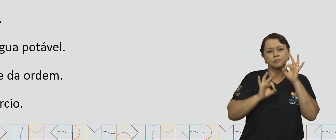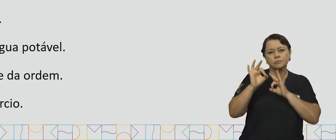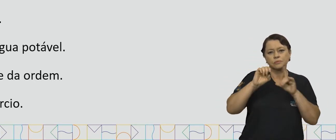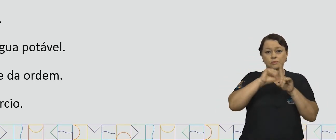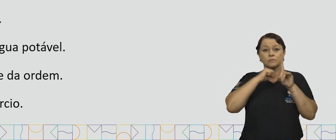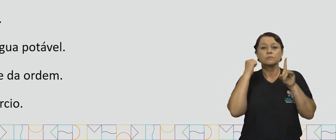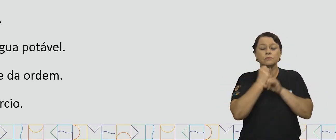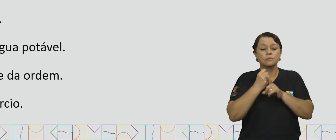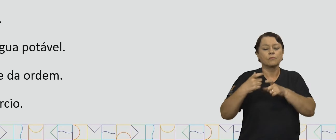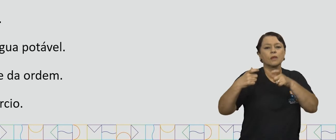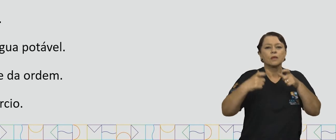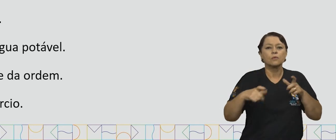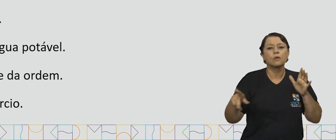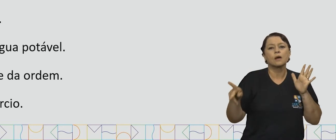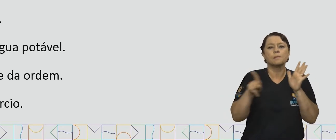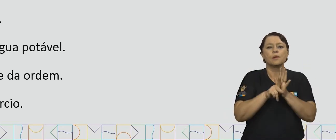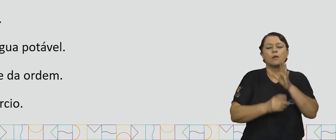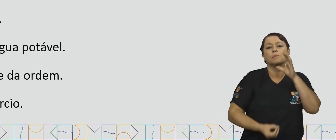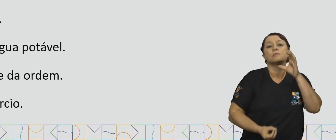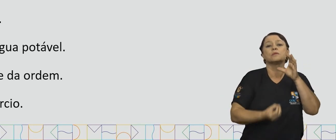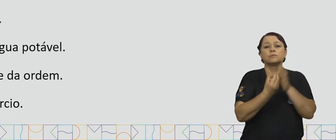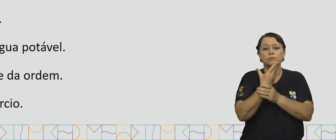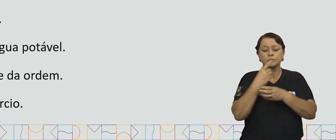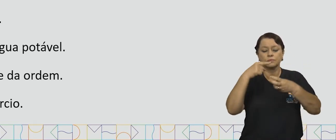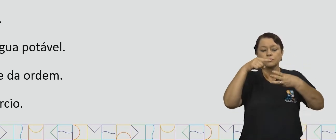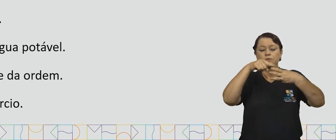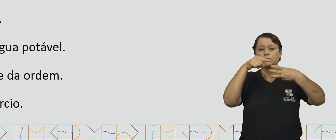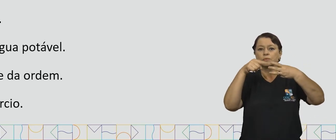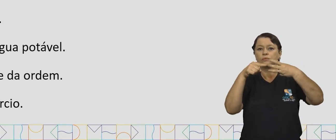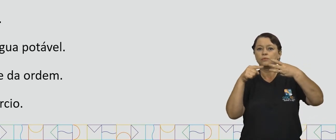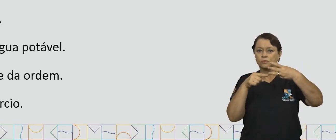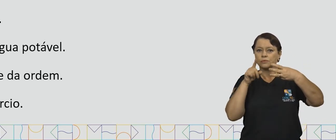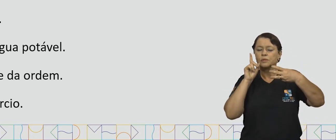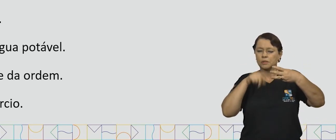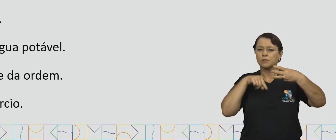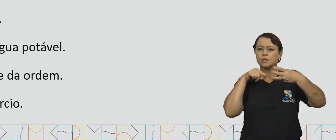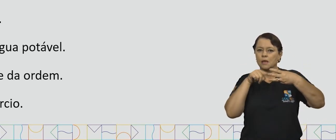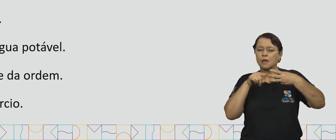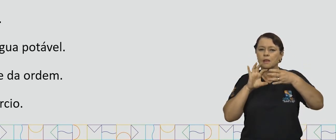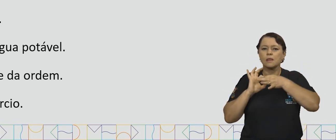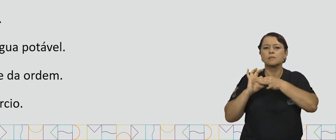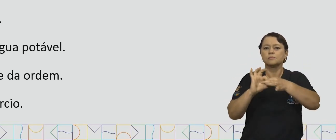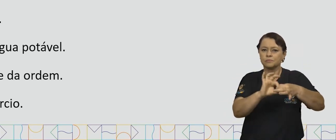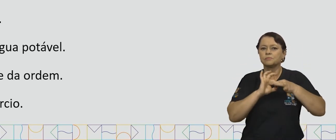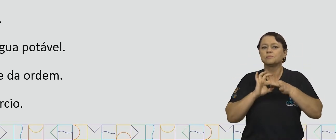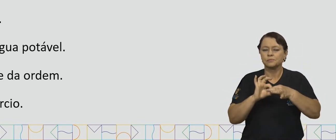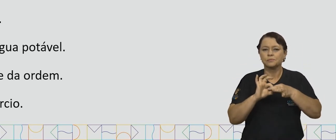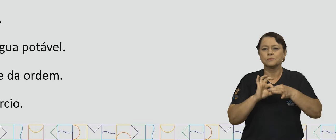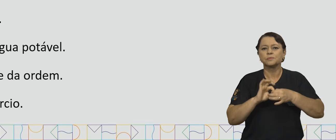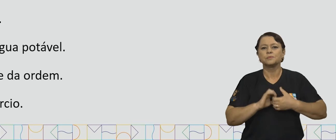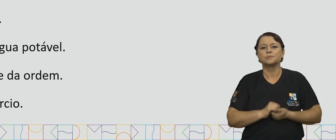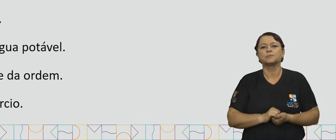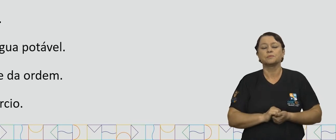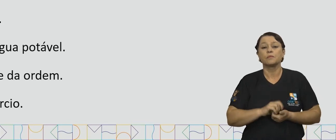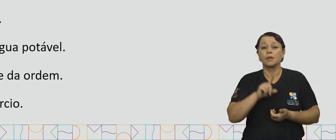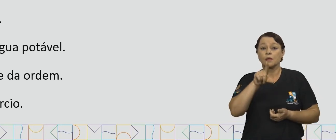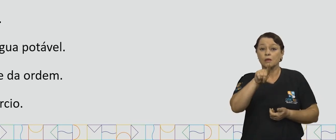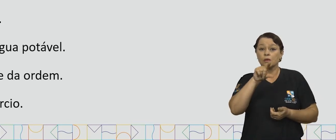local adequado para instalação. Todos os três fatores estão firmemente relacionados entre si.